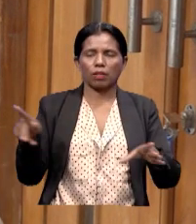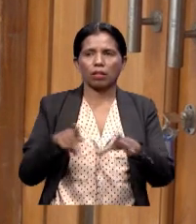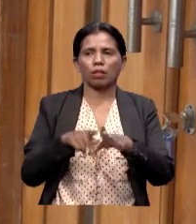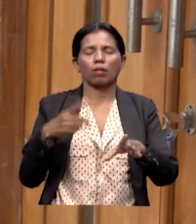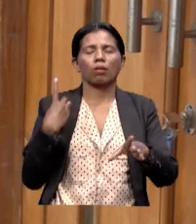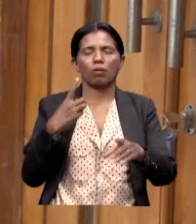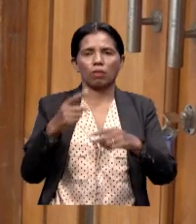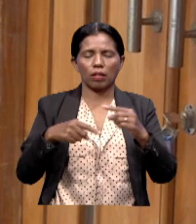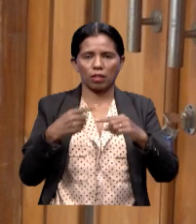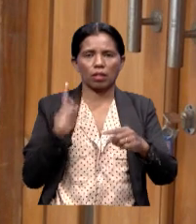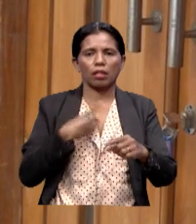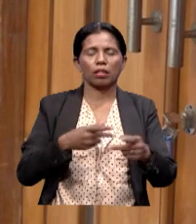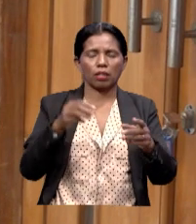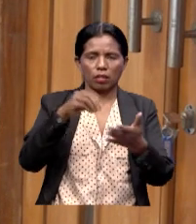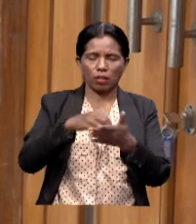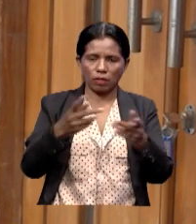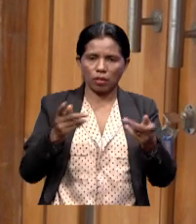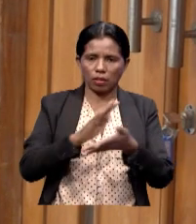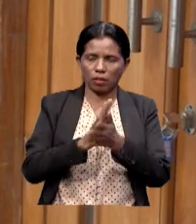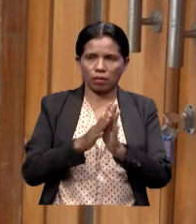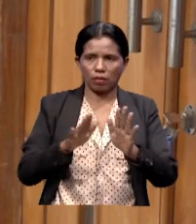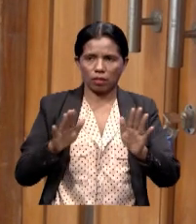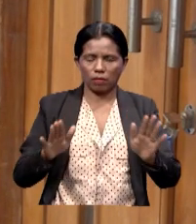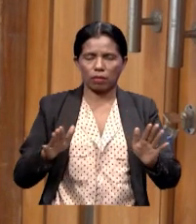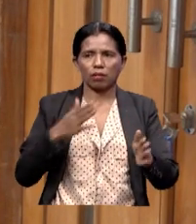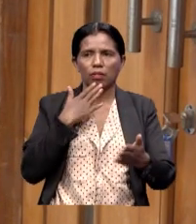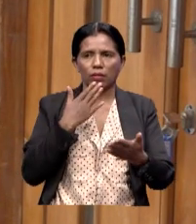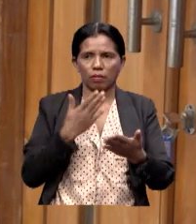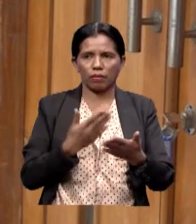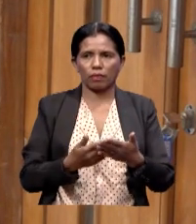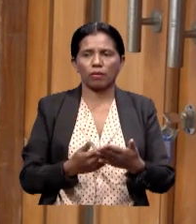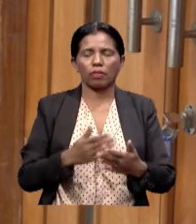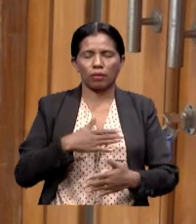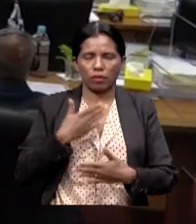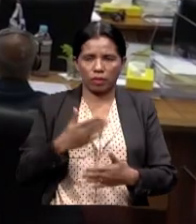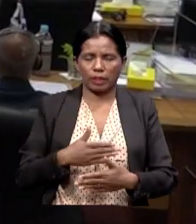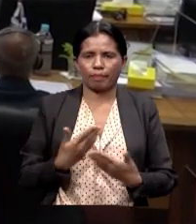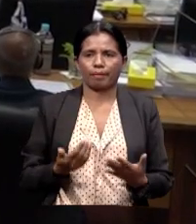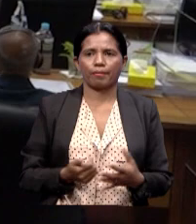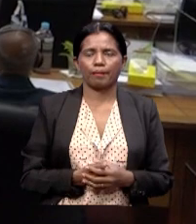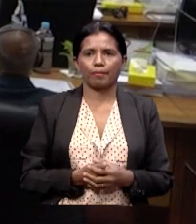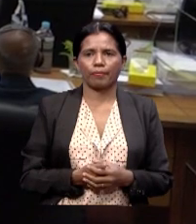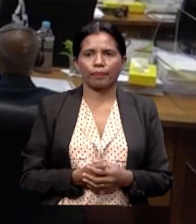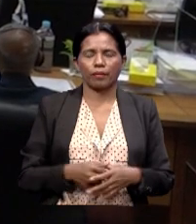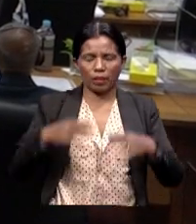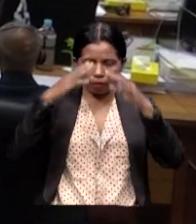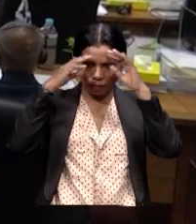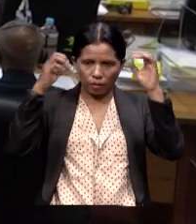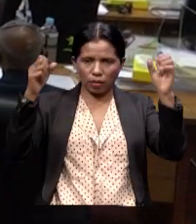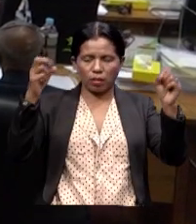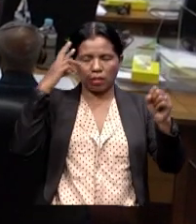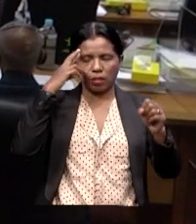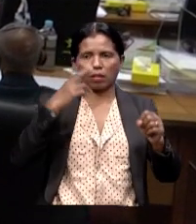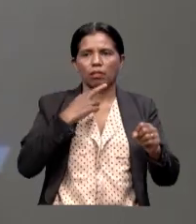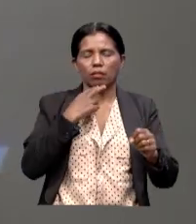cria ambiente da NEB, paz, harmonia, solo com ninguém. Antes, né, presidente da República, José